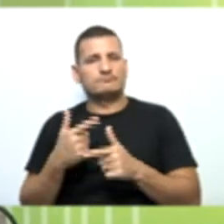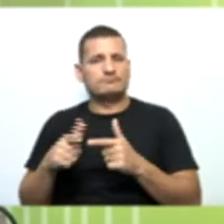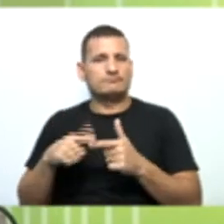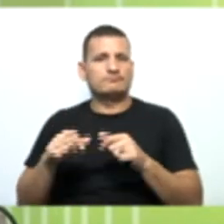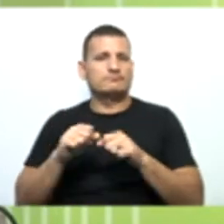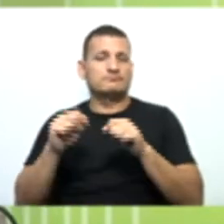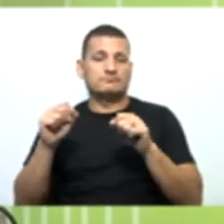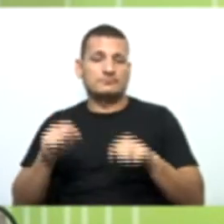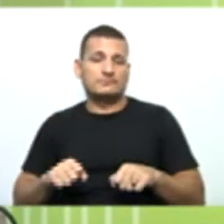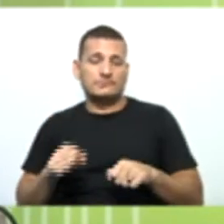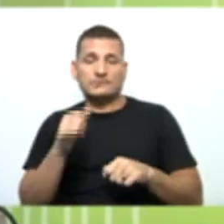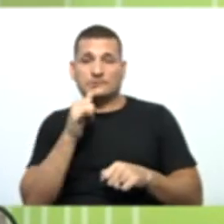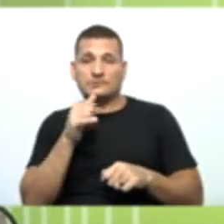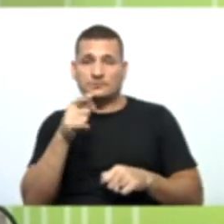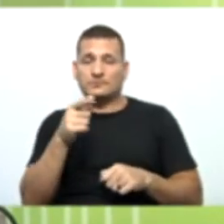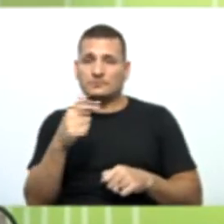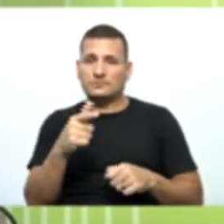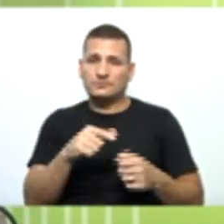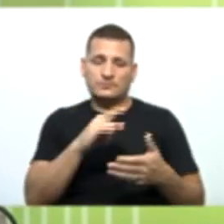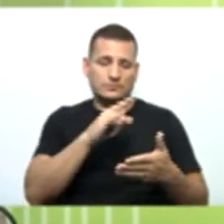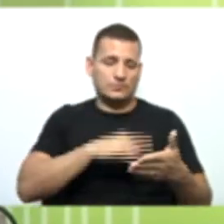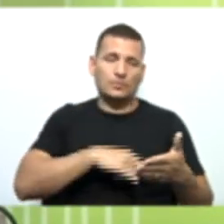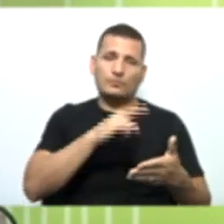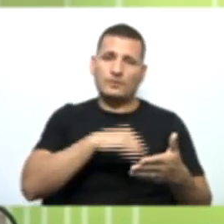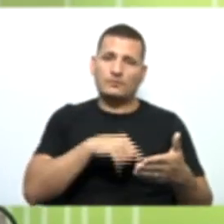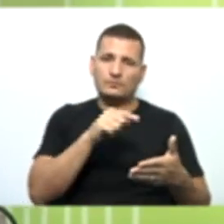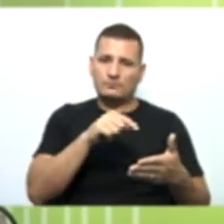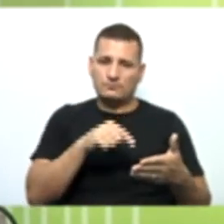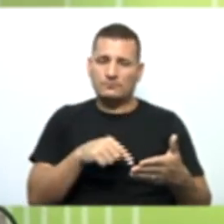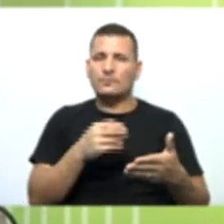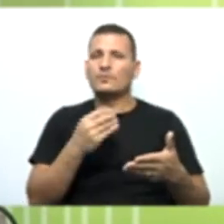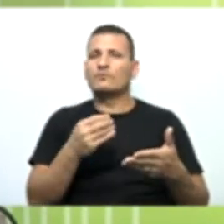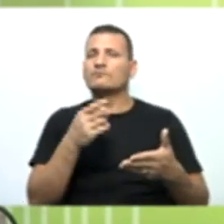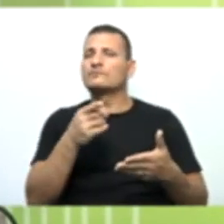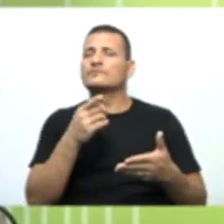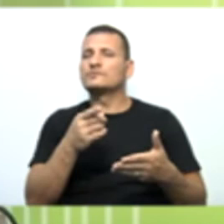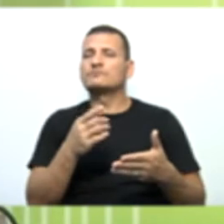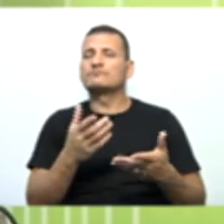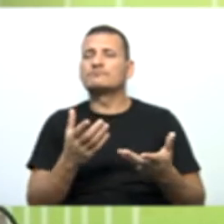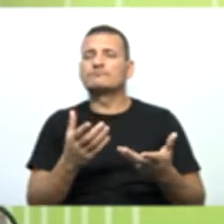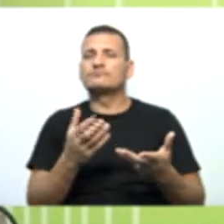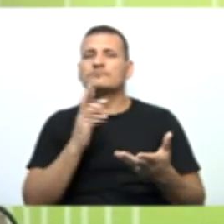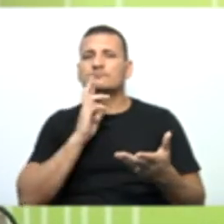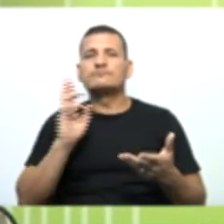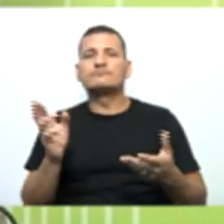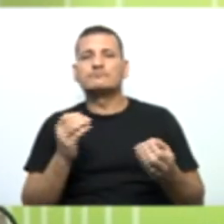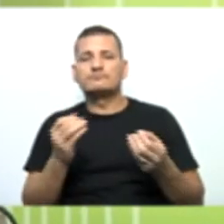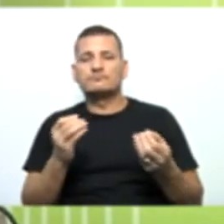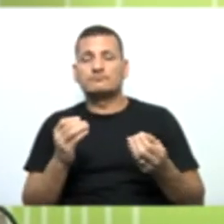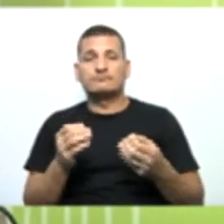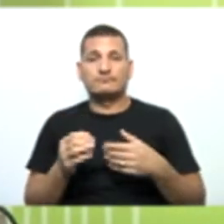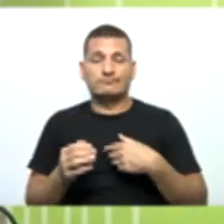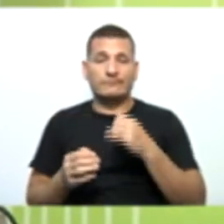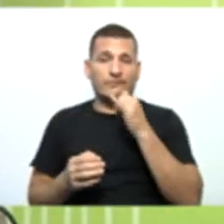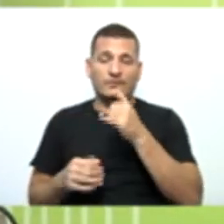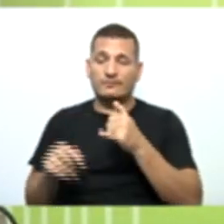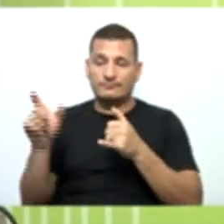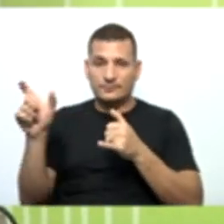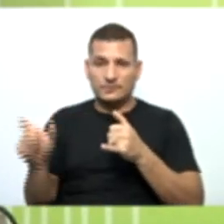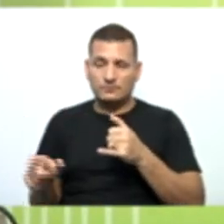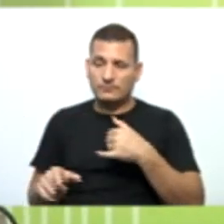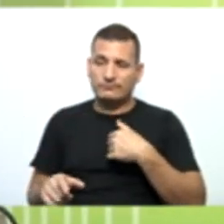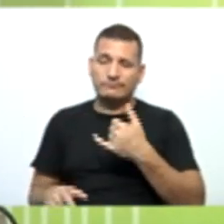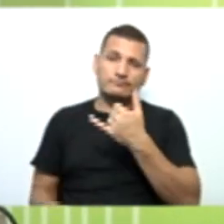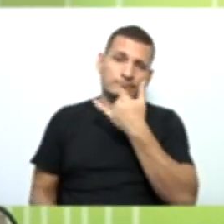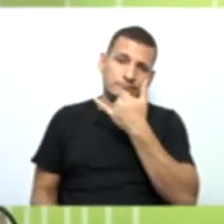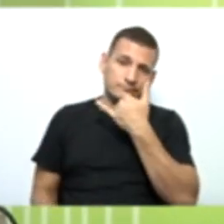Se você não tiver documentado, e aí, como que você vai se respaldar? Você vai chegar e falar assim, ó, meu cliente, infelizmente, isso